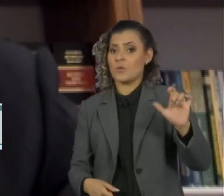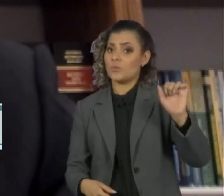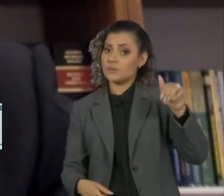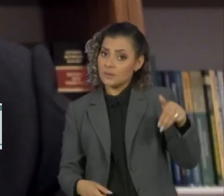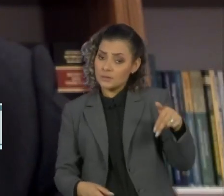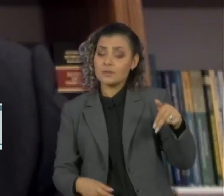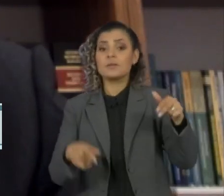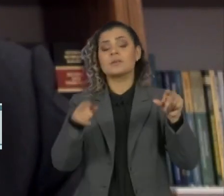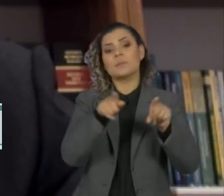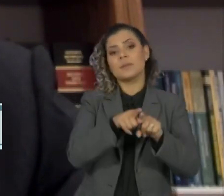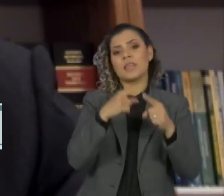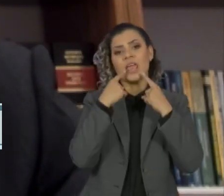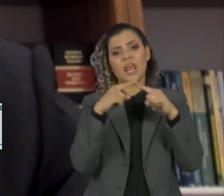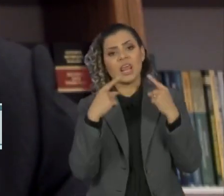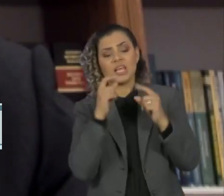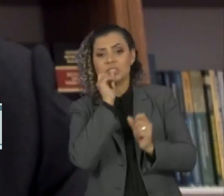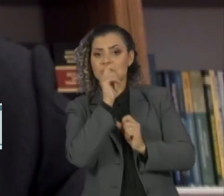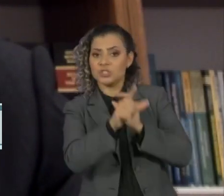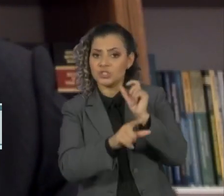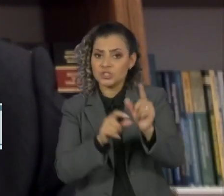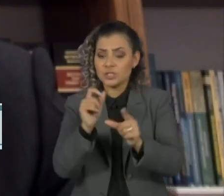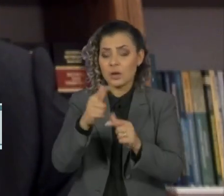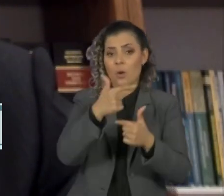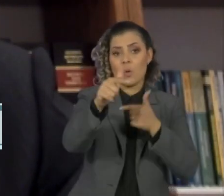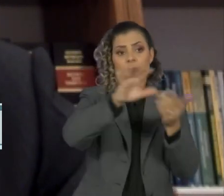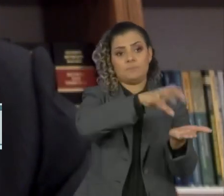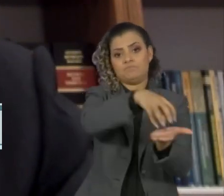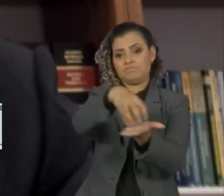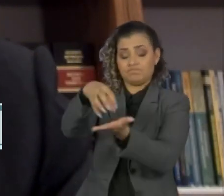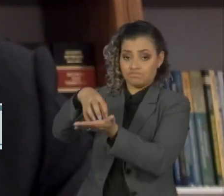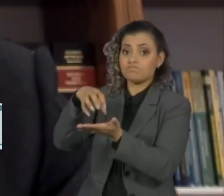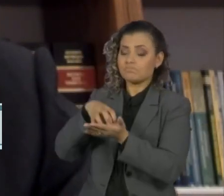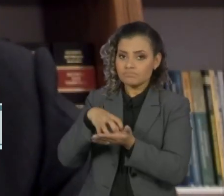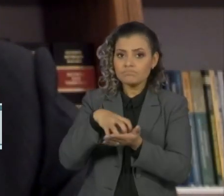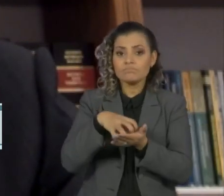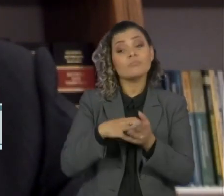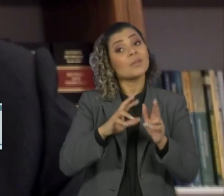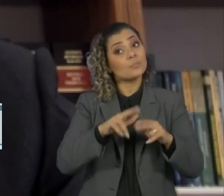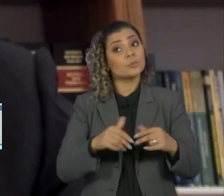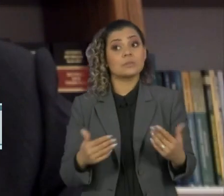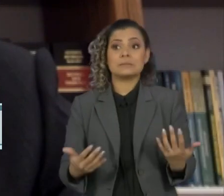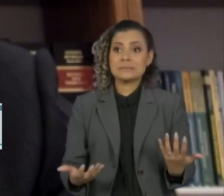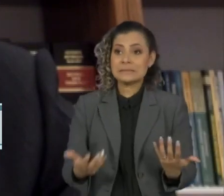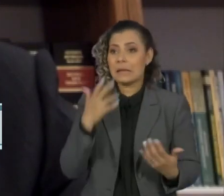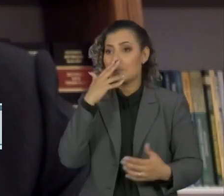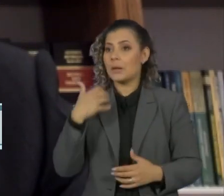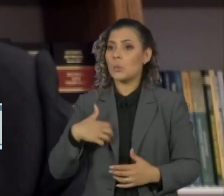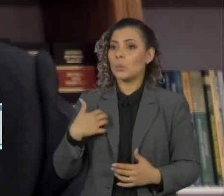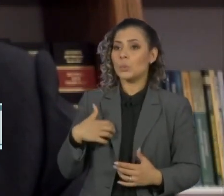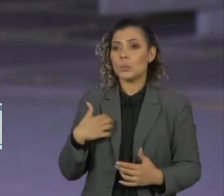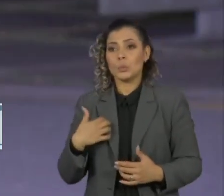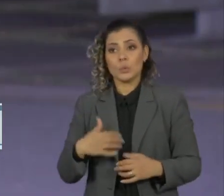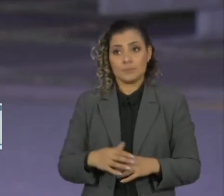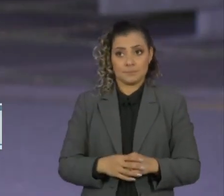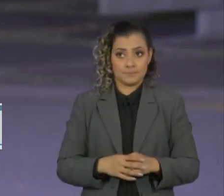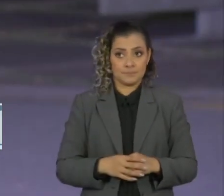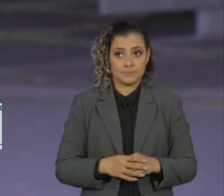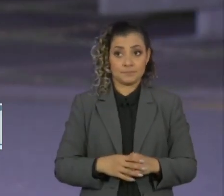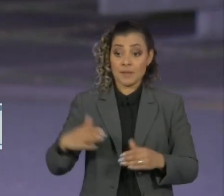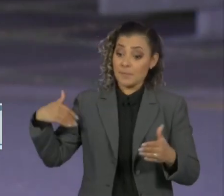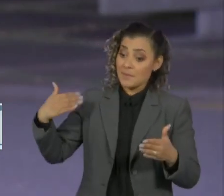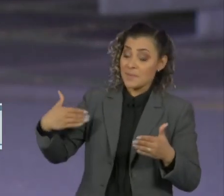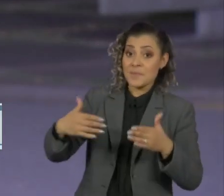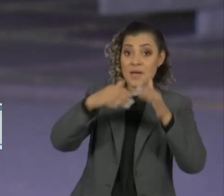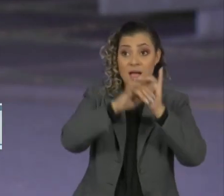ataques, críticas a outros entes públicos, o que gerando um desgaste bastante grande. Horas depois